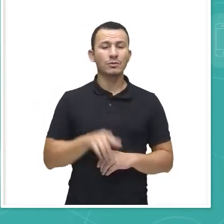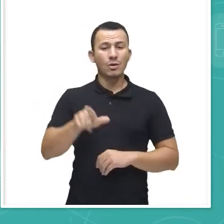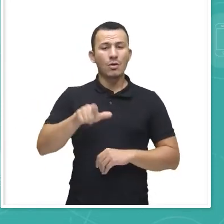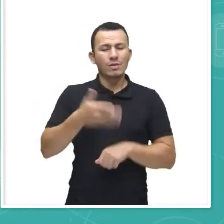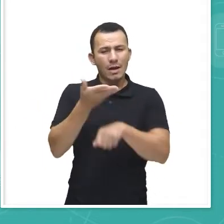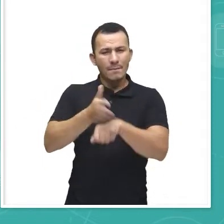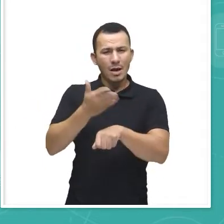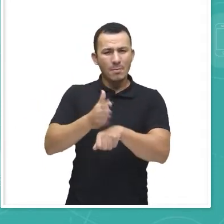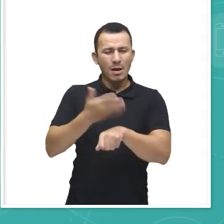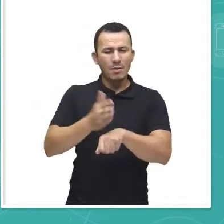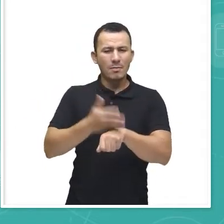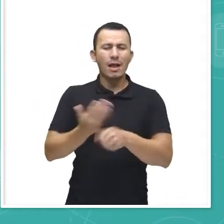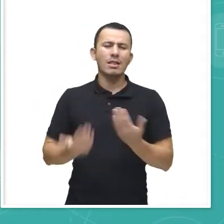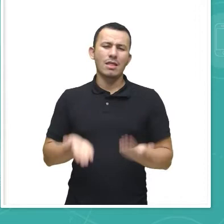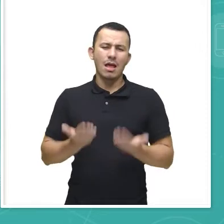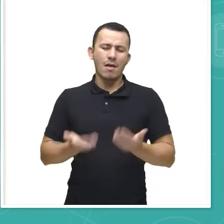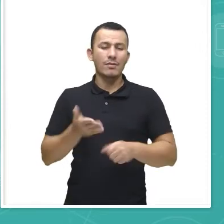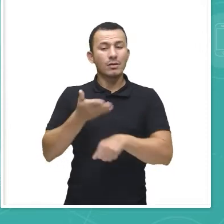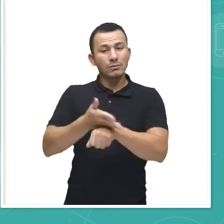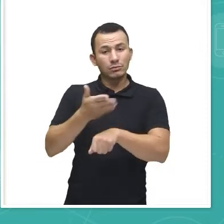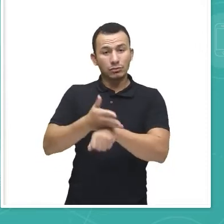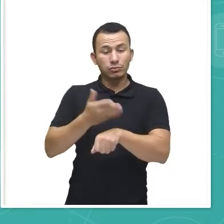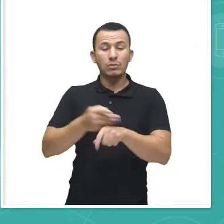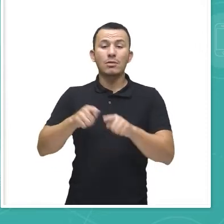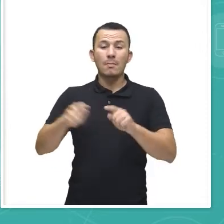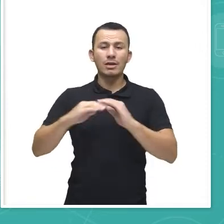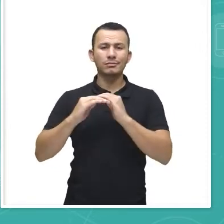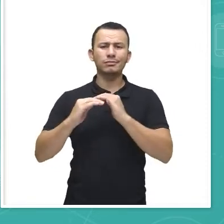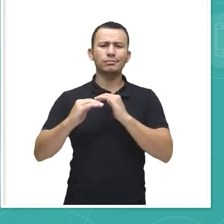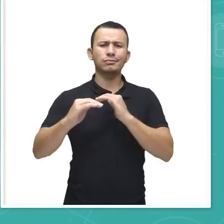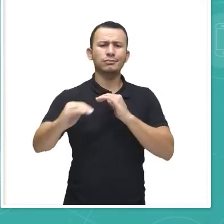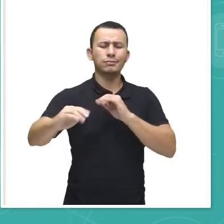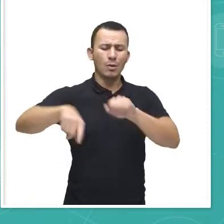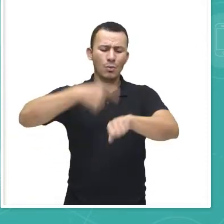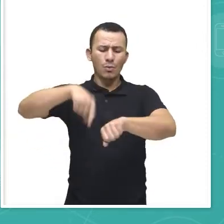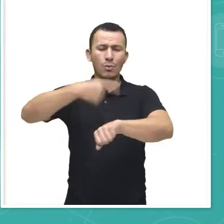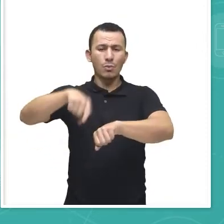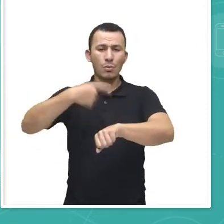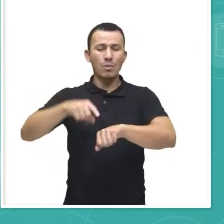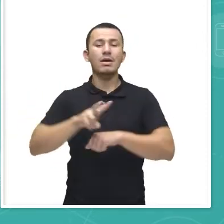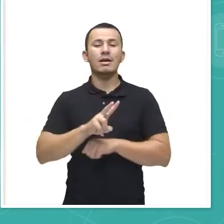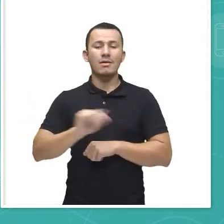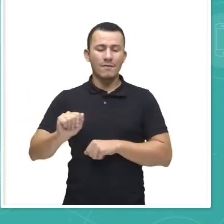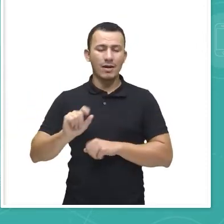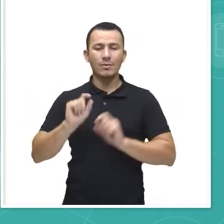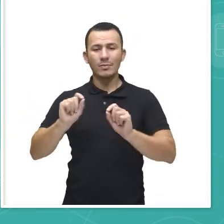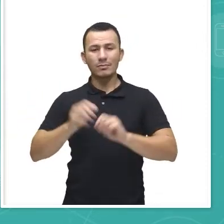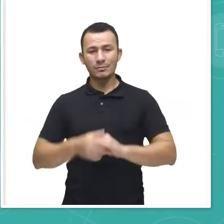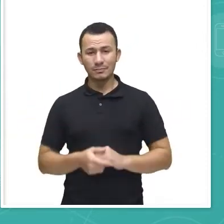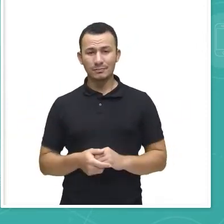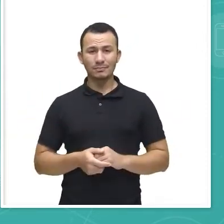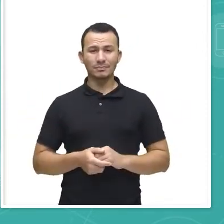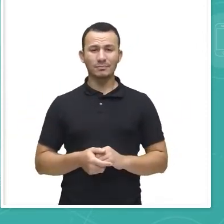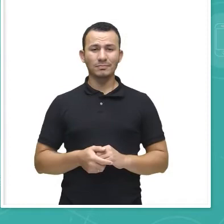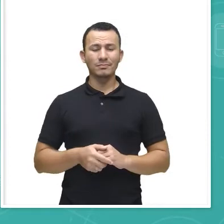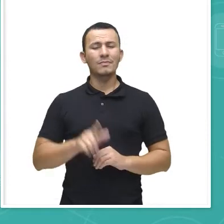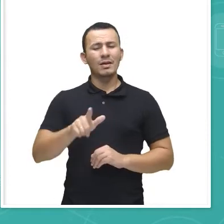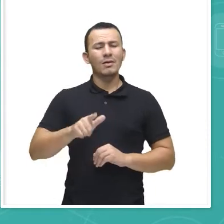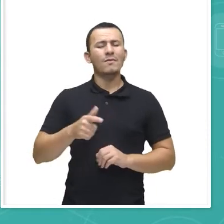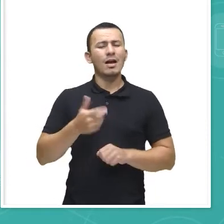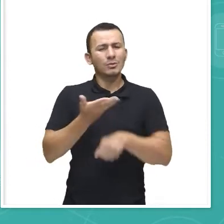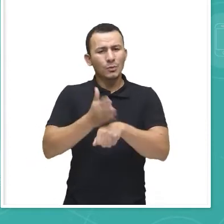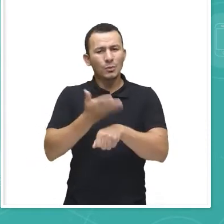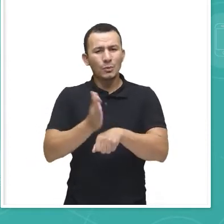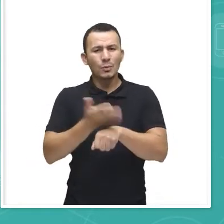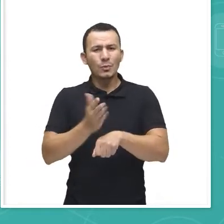exercícios de baixa intensidade e de um volume muito maior, você vai trabalhando essa sua